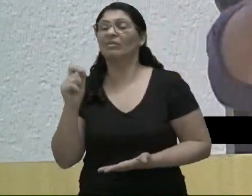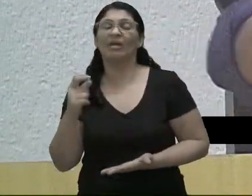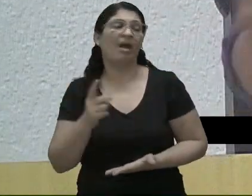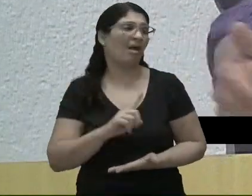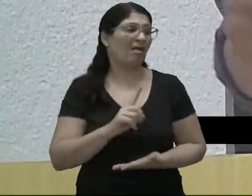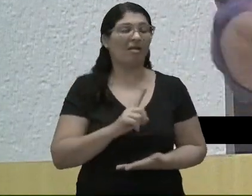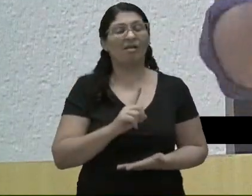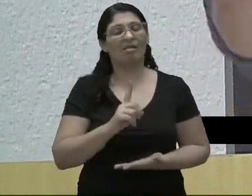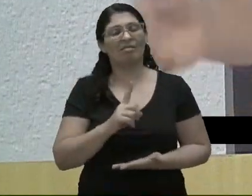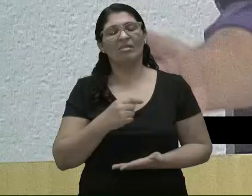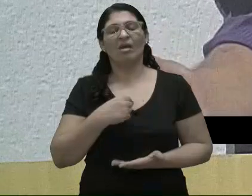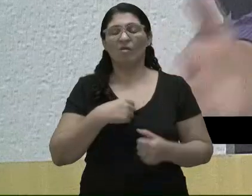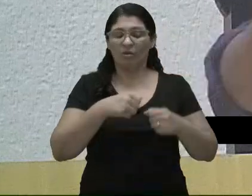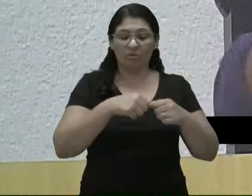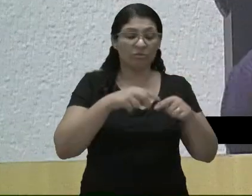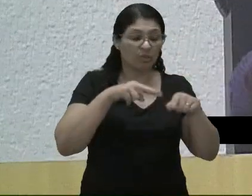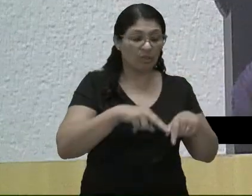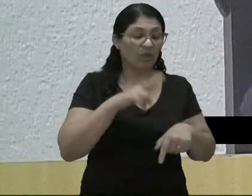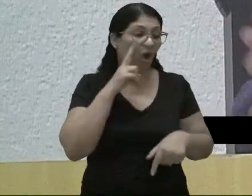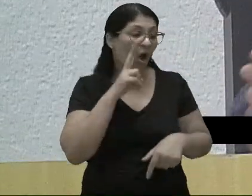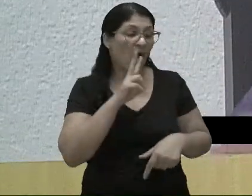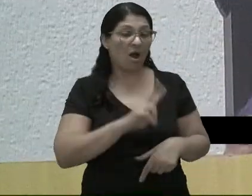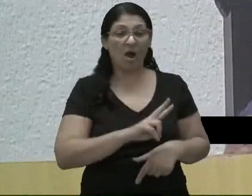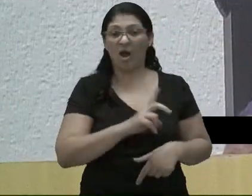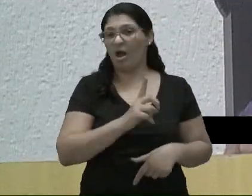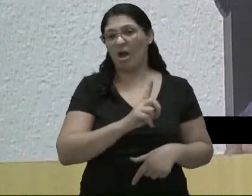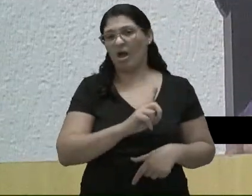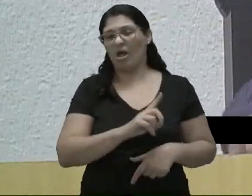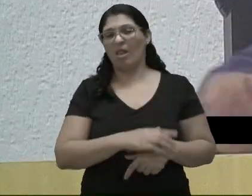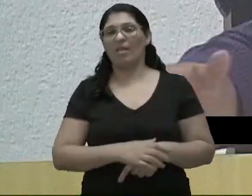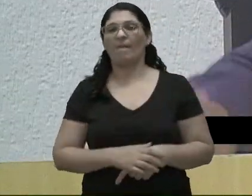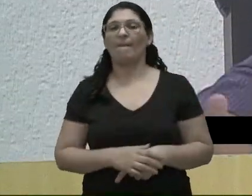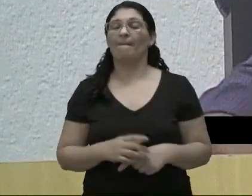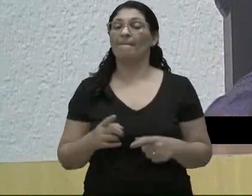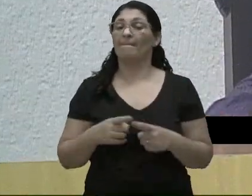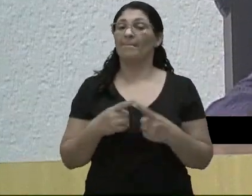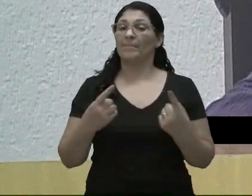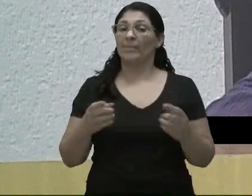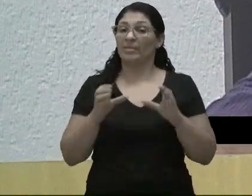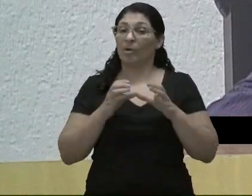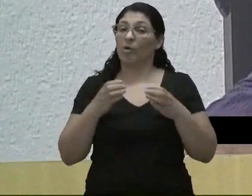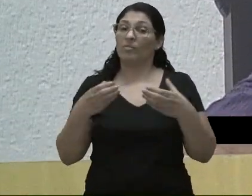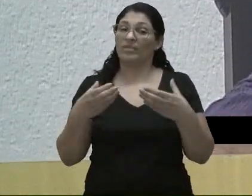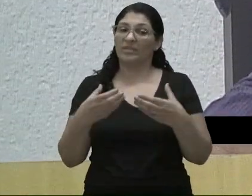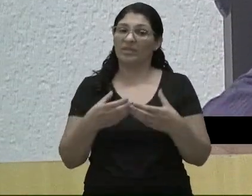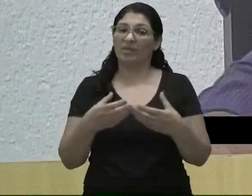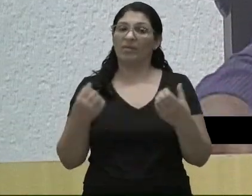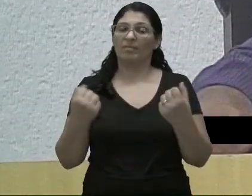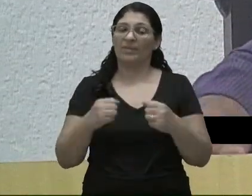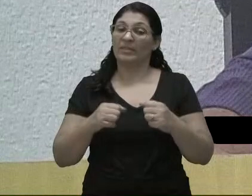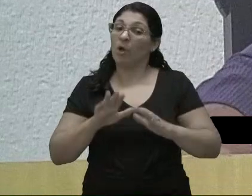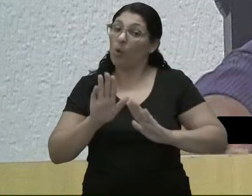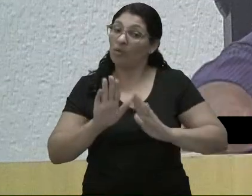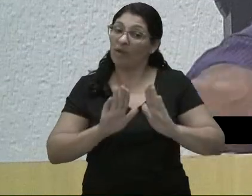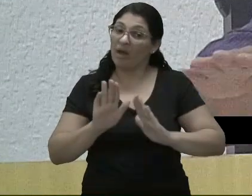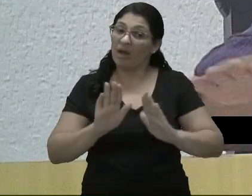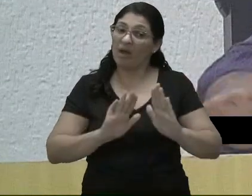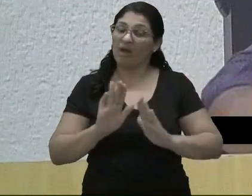acontecendo isso porque eu estou aqui e acompanho, tá? Mas agora uma comissão, a gente tem que ter muito cuidado